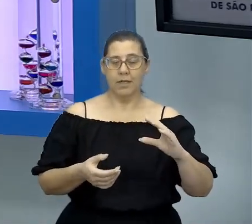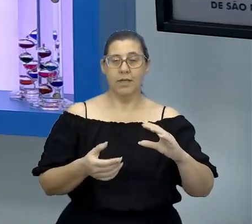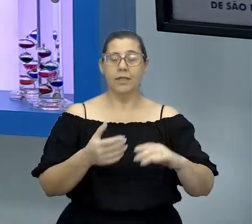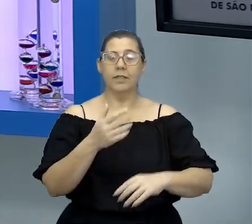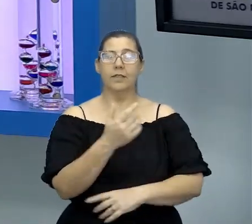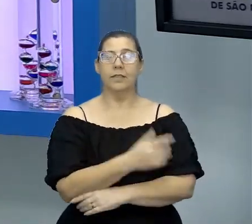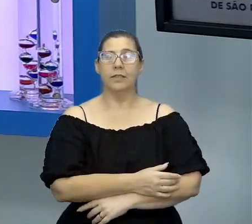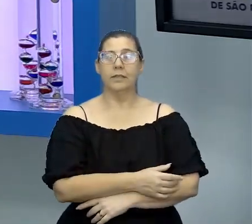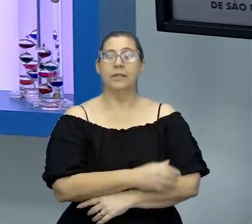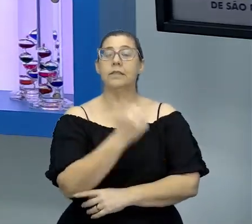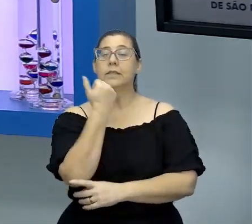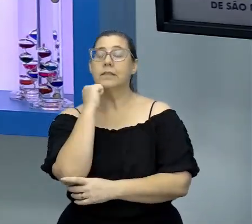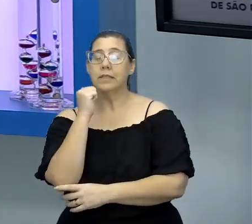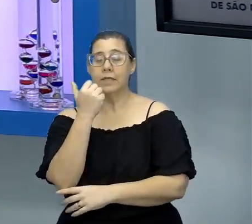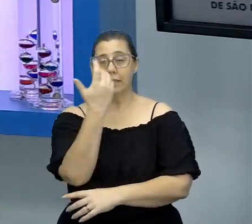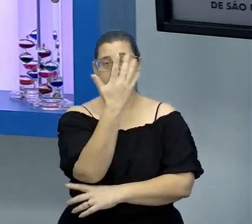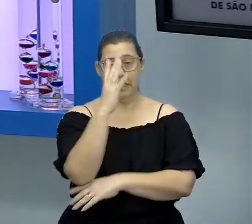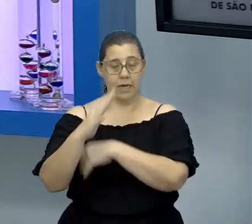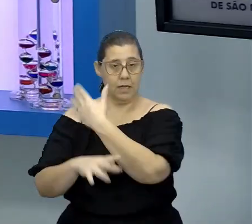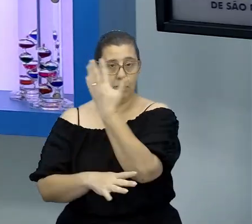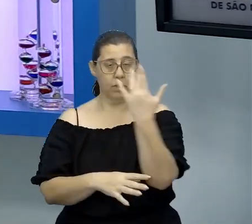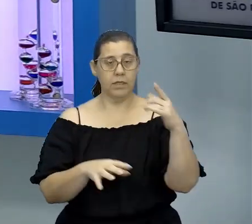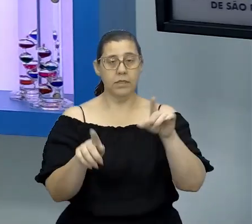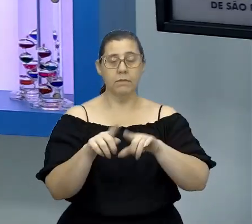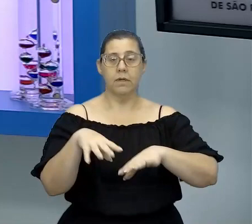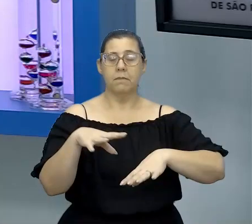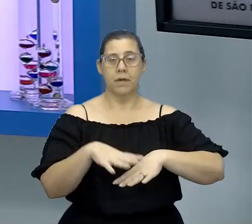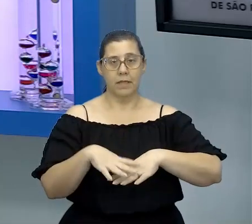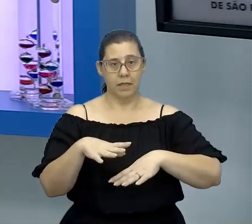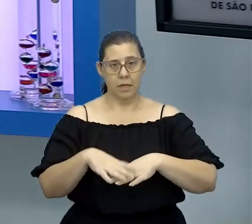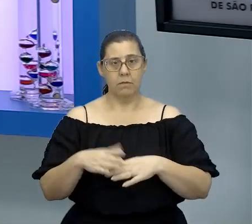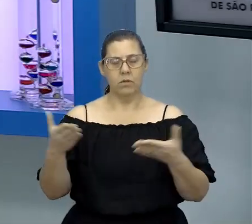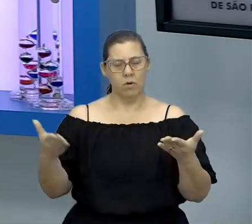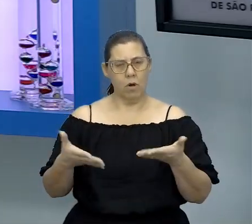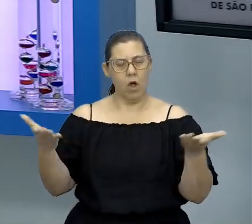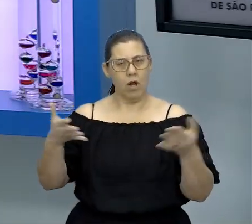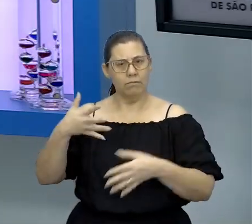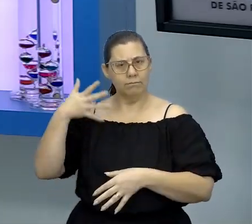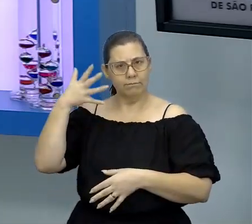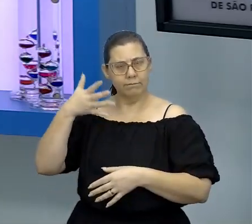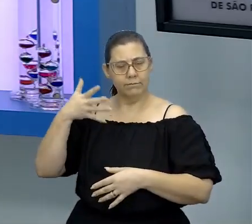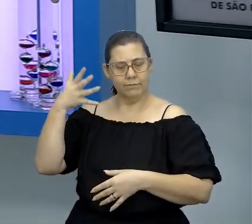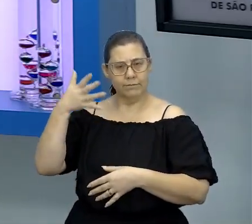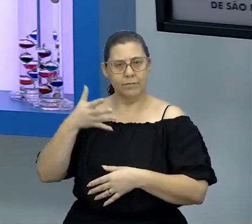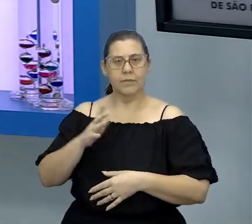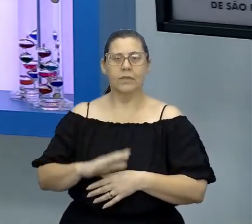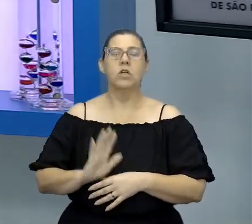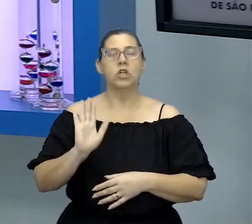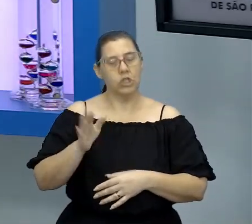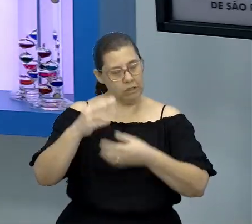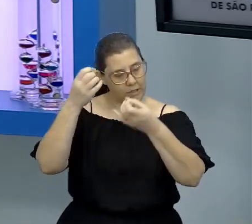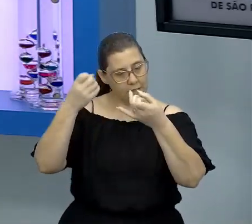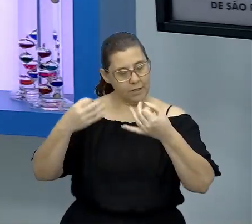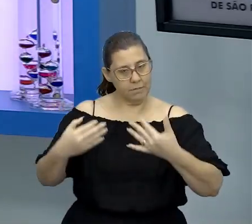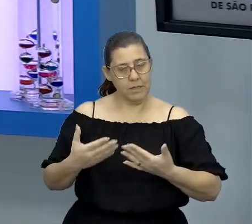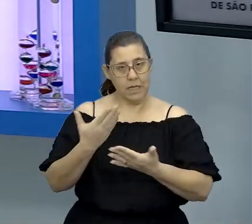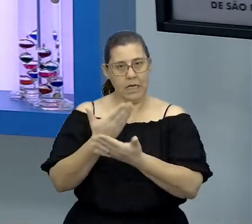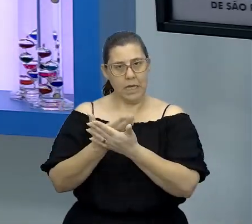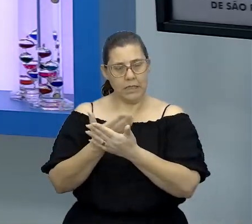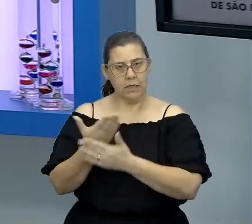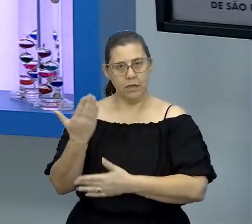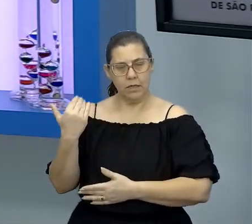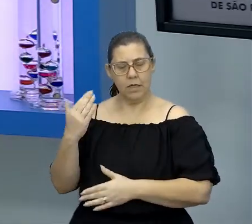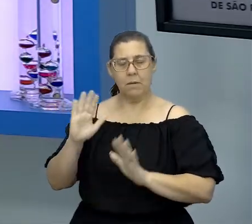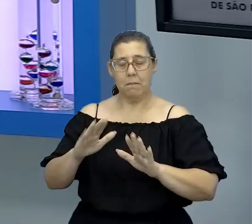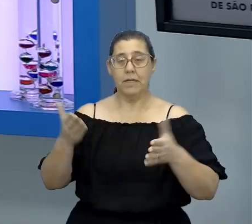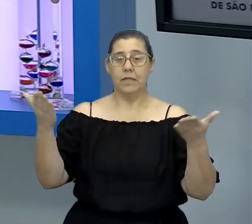Natureza e Matemática, né? Então, eu vou estar aqui falando aqui, eu já falei para vocês nas aulas anteriores, mas